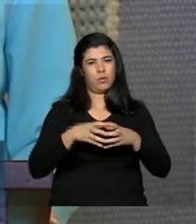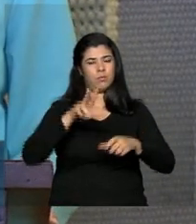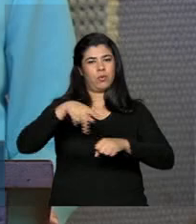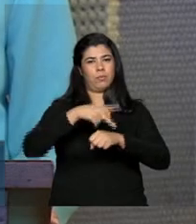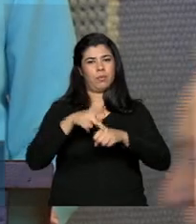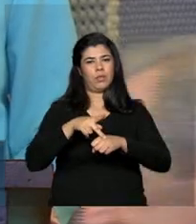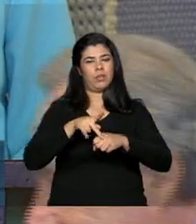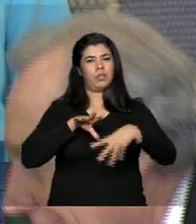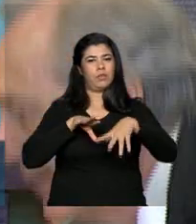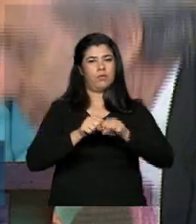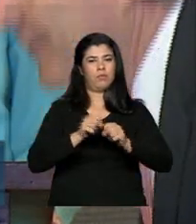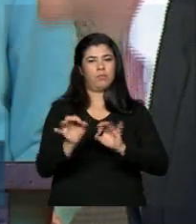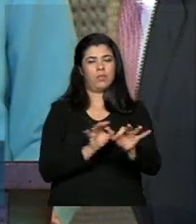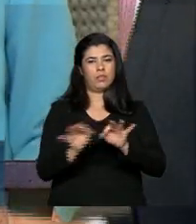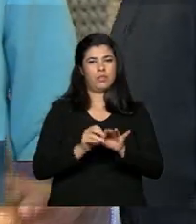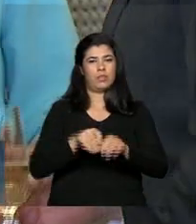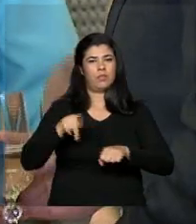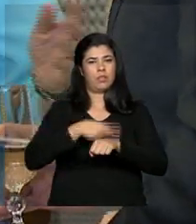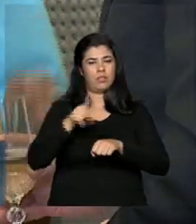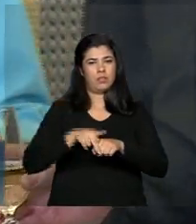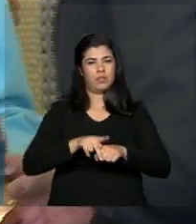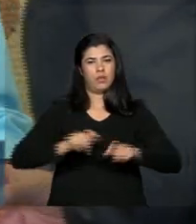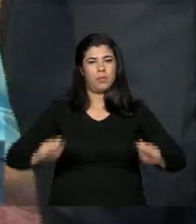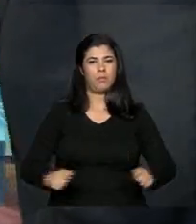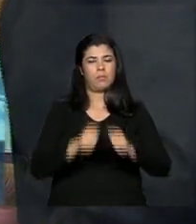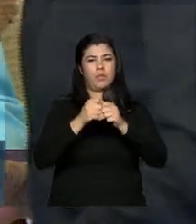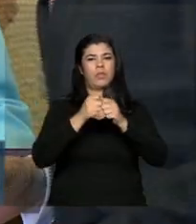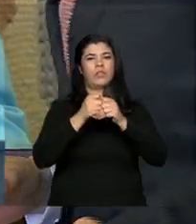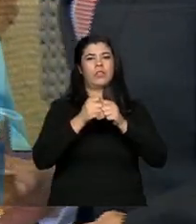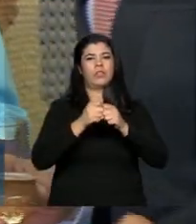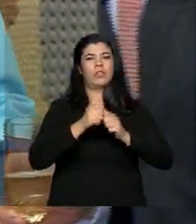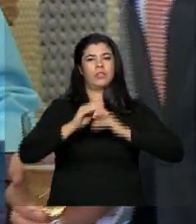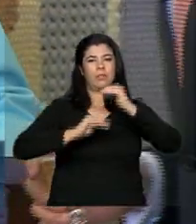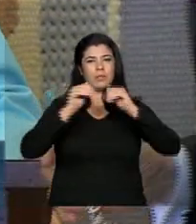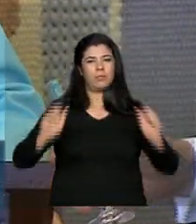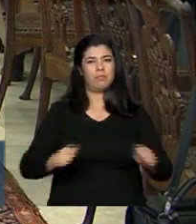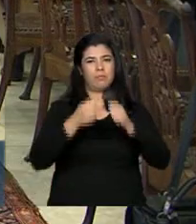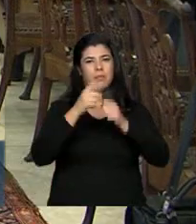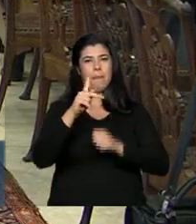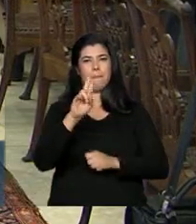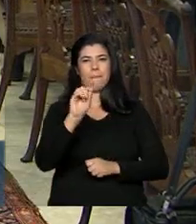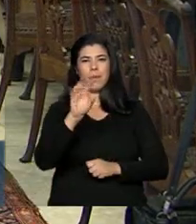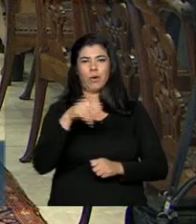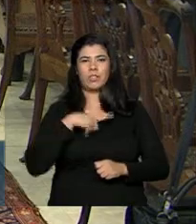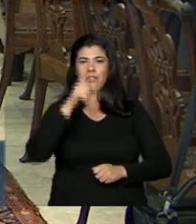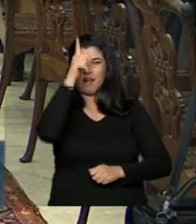esse país e formam a nossa nacionalidade. Um brinde. Prosit!